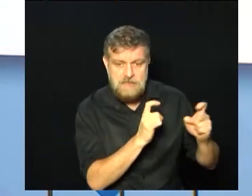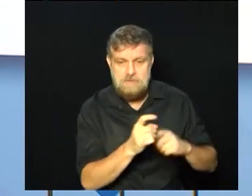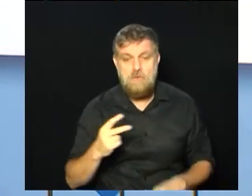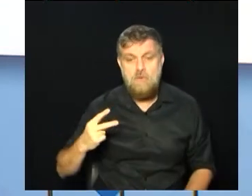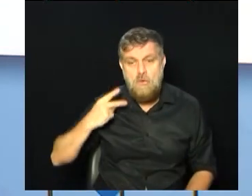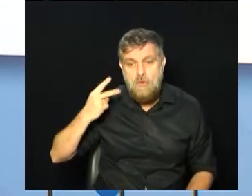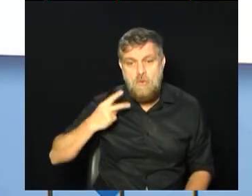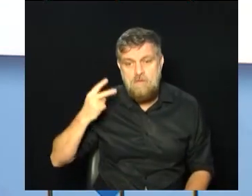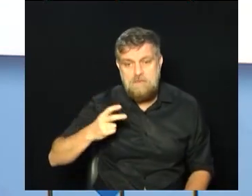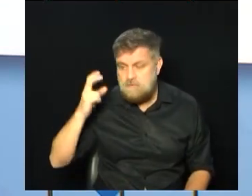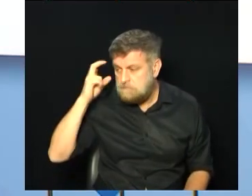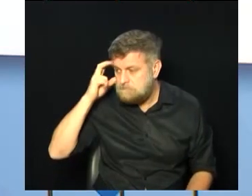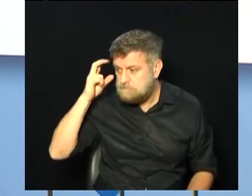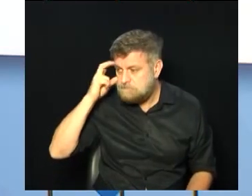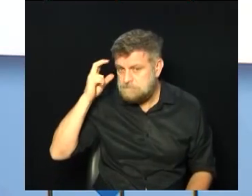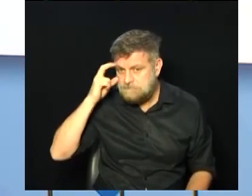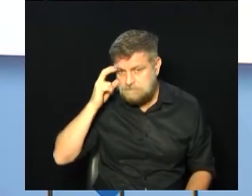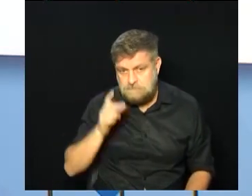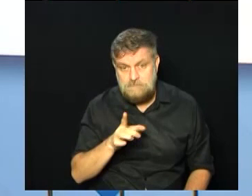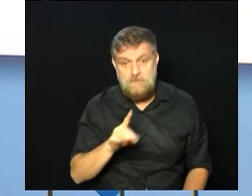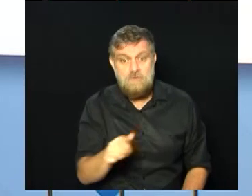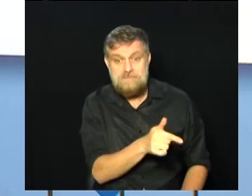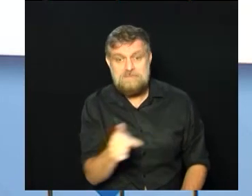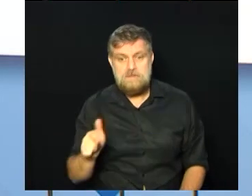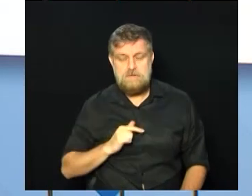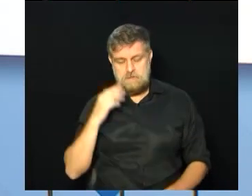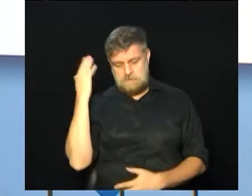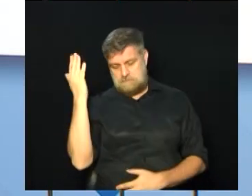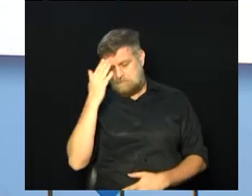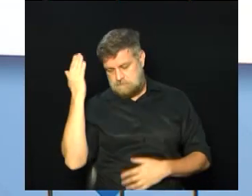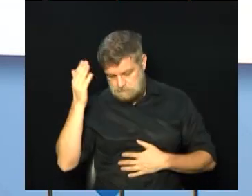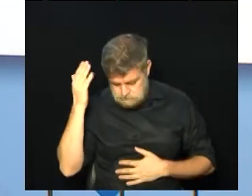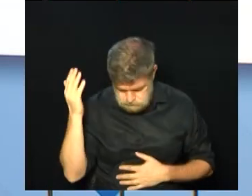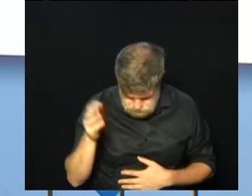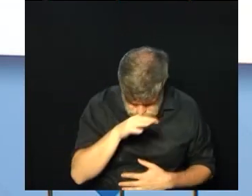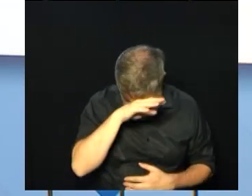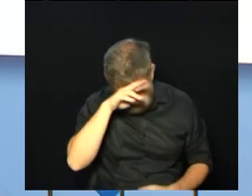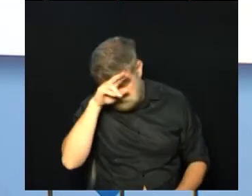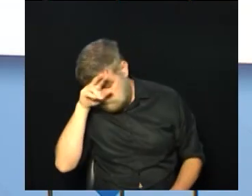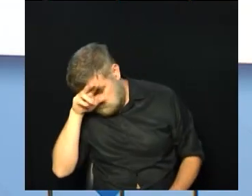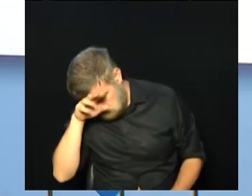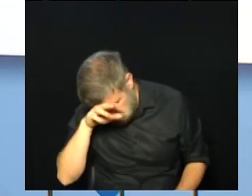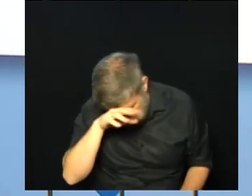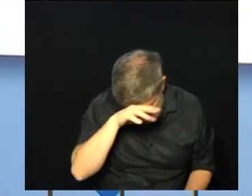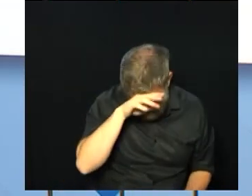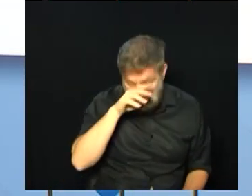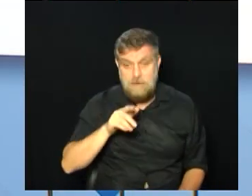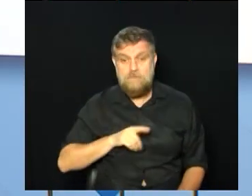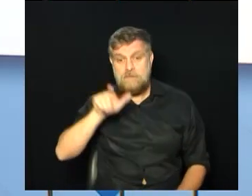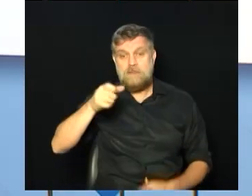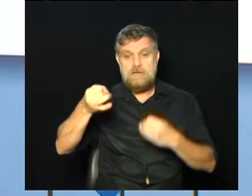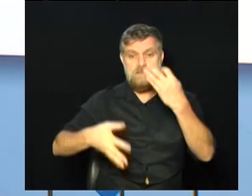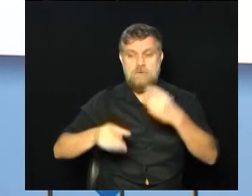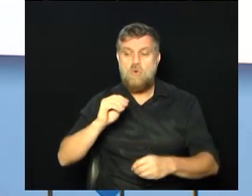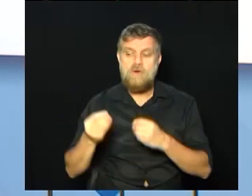vereador Carlinhos Camelô, que na última semana teve um mal-estar durante a reunião ordinária, e ele falou sobre os